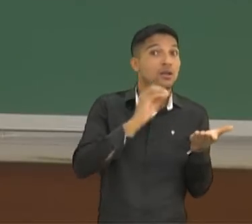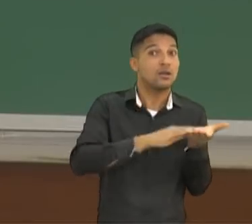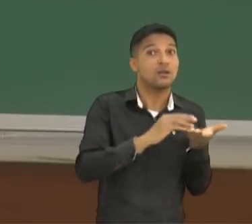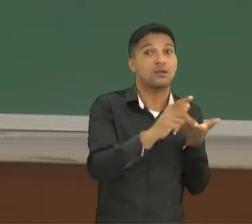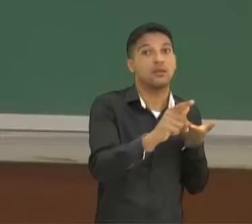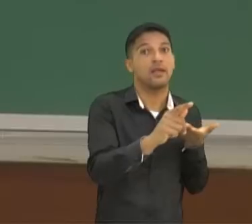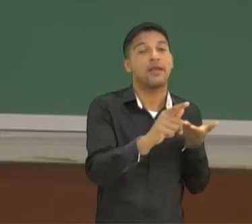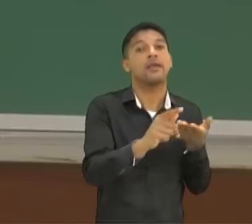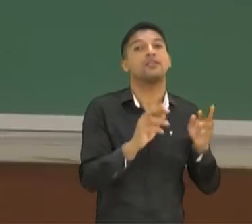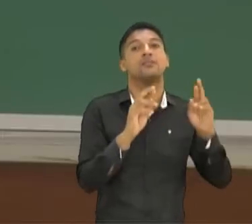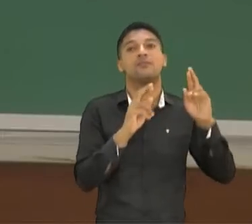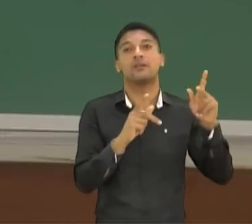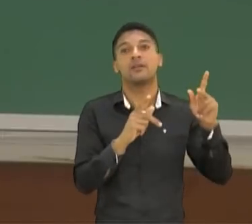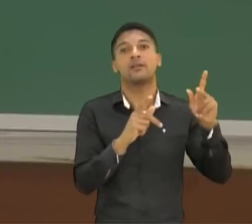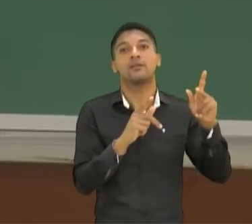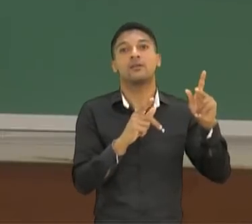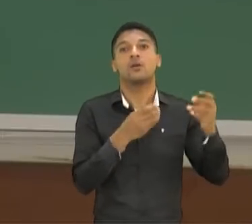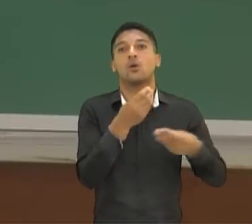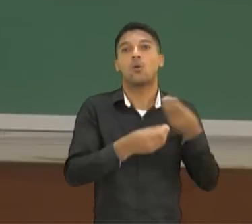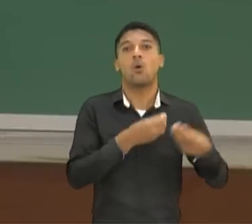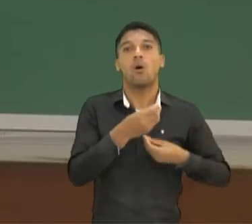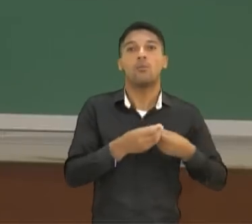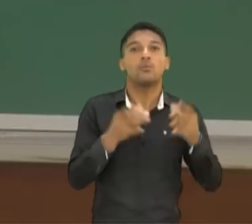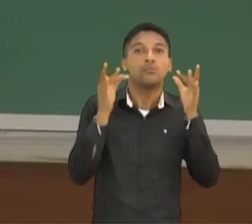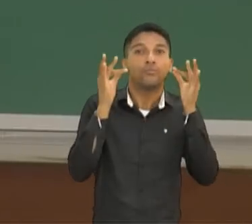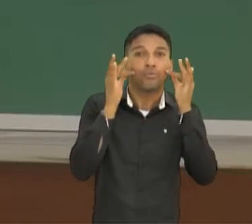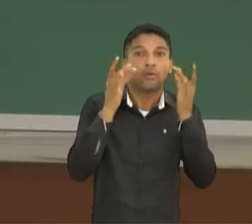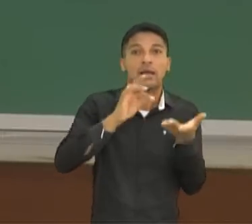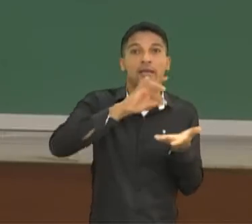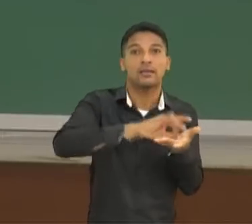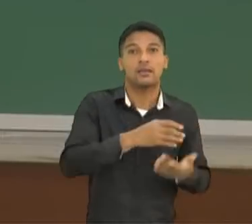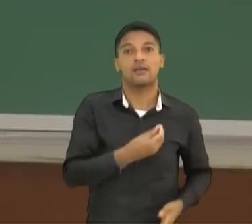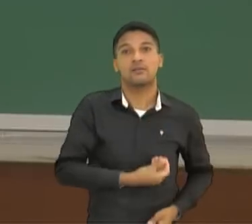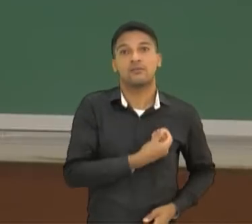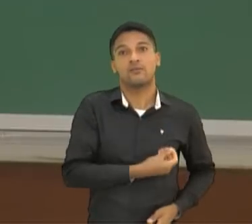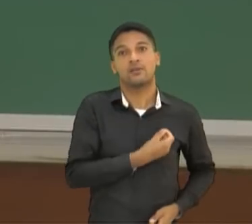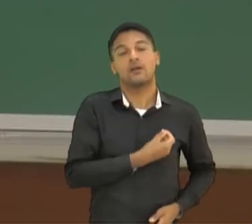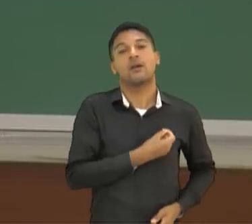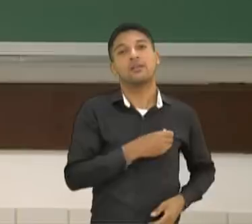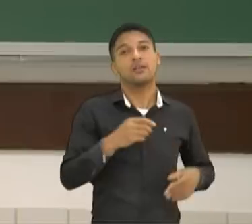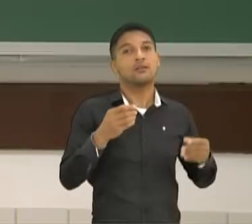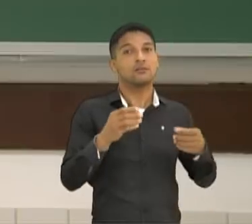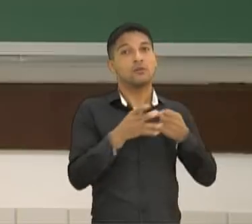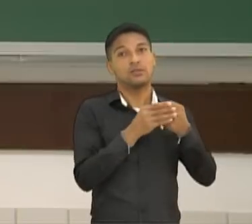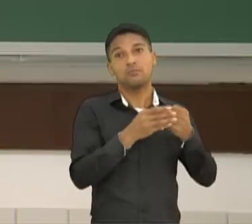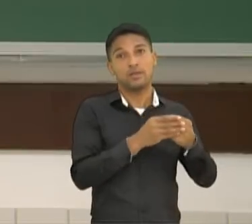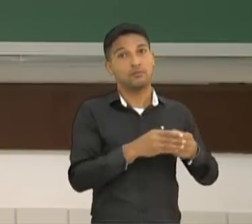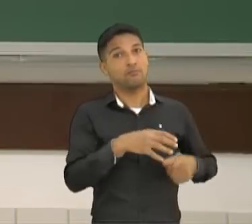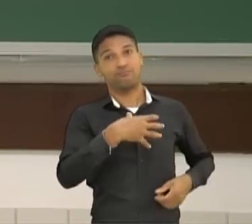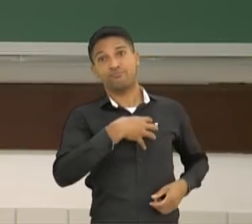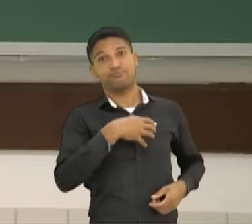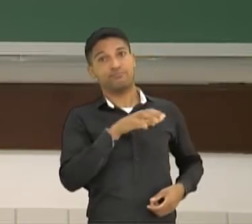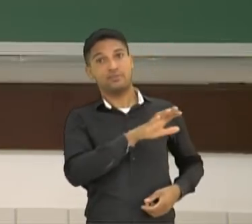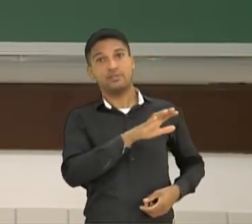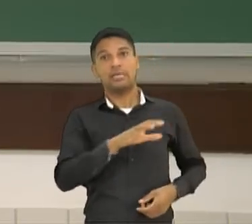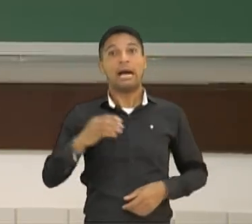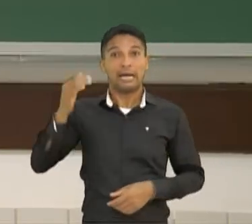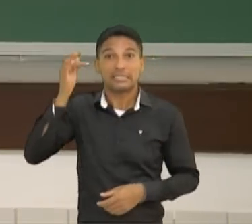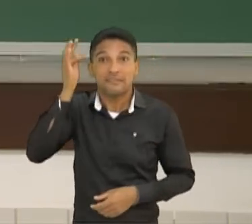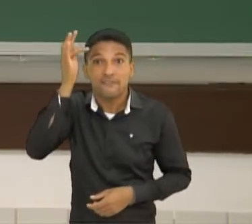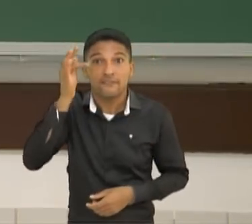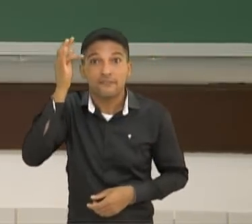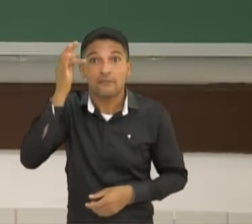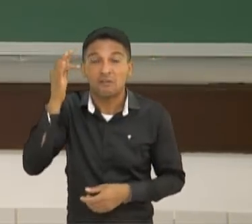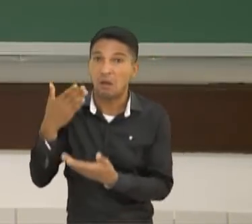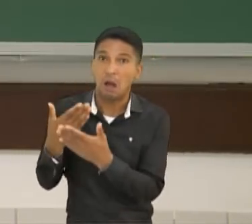tá? Pessoas, olha só, de tudo que a gente falou até agora, o que precisa ficar dessa aula aqui para a gente fechar o assunto aqui?